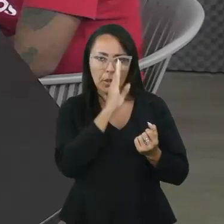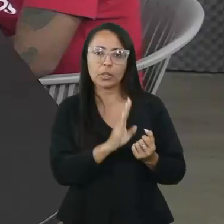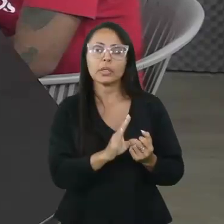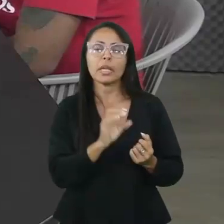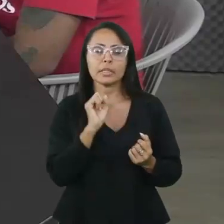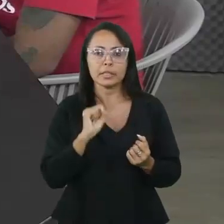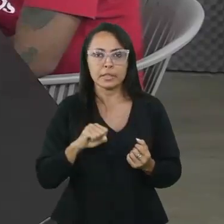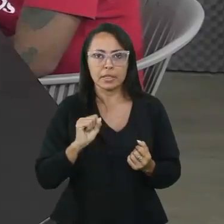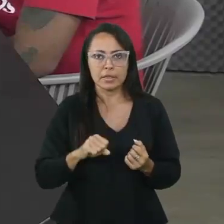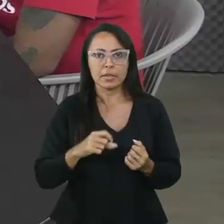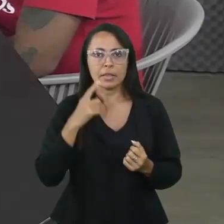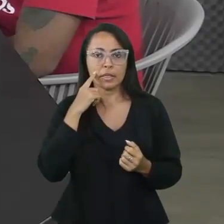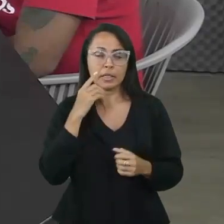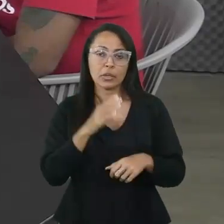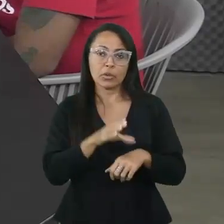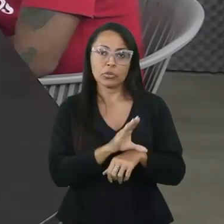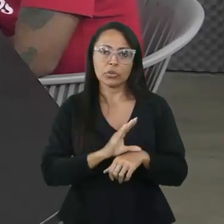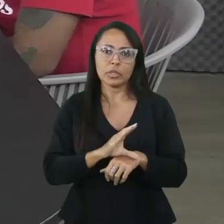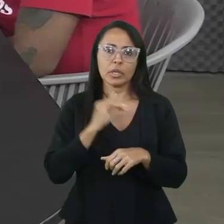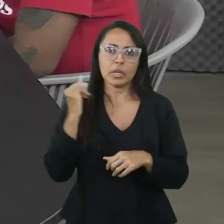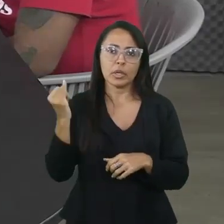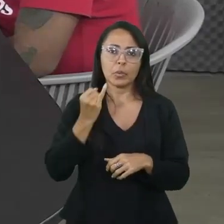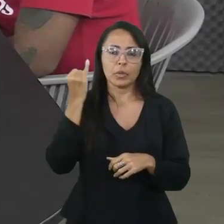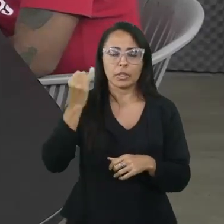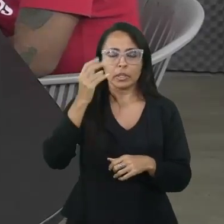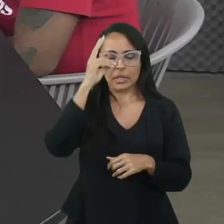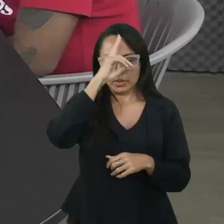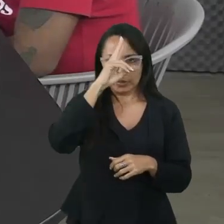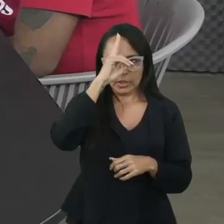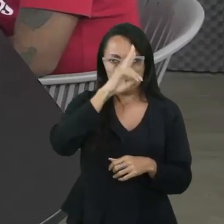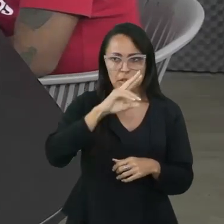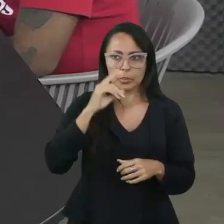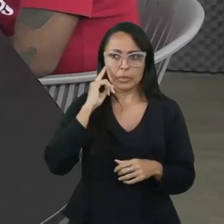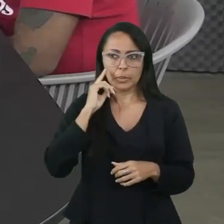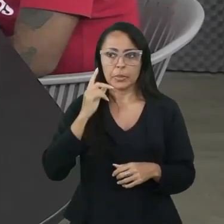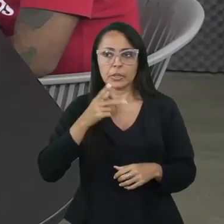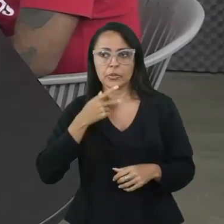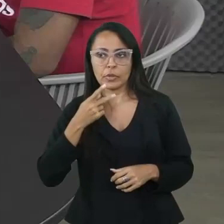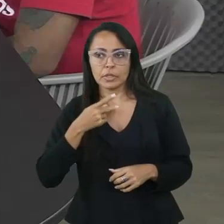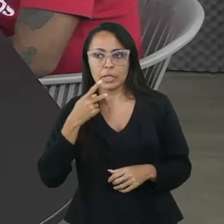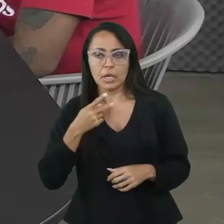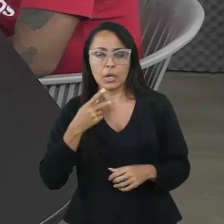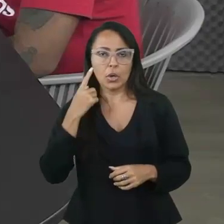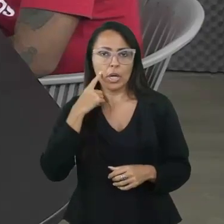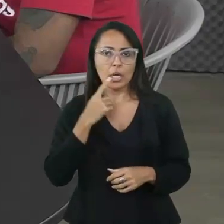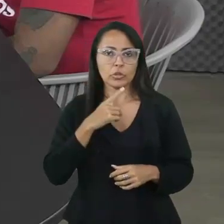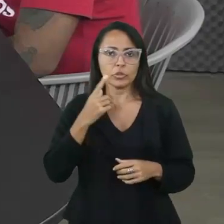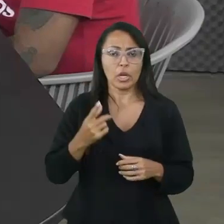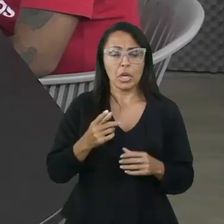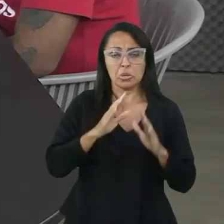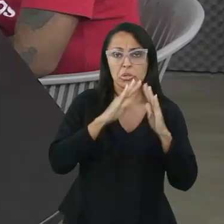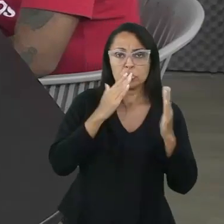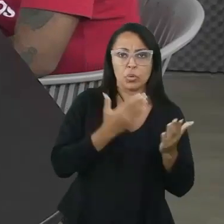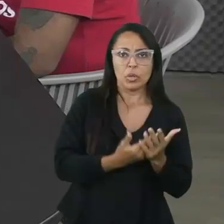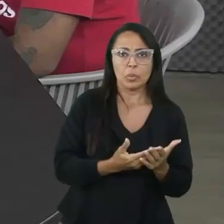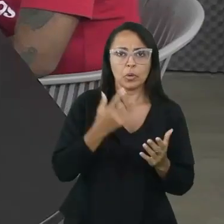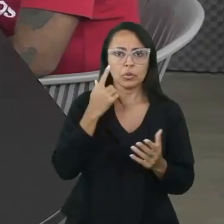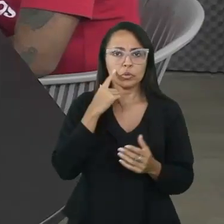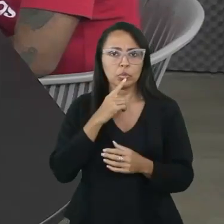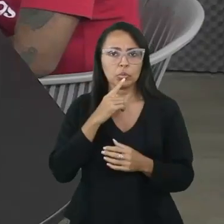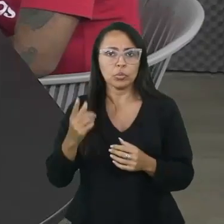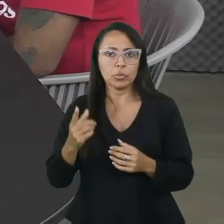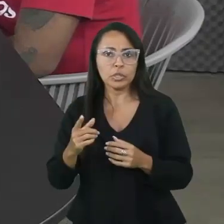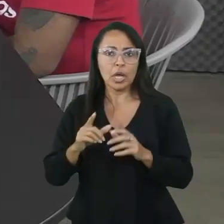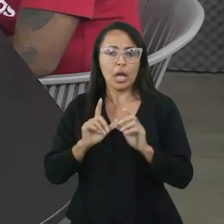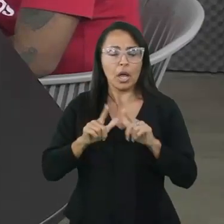Constituição. Mas é importante lembrar que escola é um espaço de reprodução, como Bourdieu falava, né? Exato. Bourdieu dizia, a escola reproduz o machismo, reproduz a luta de